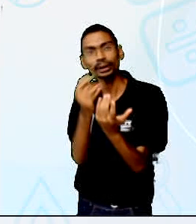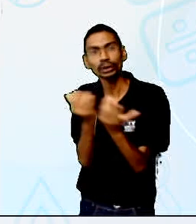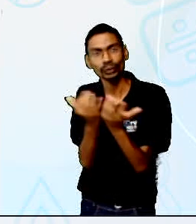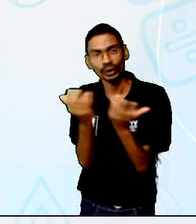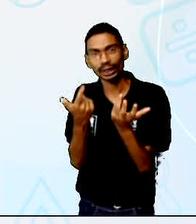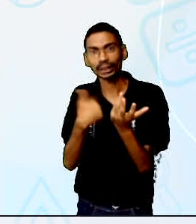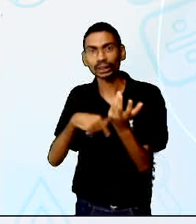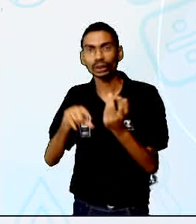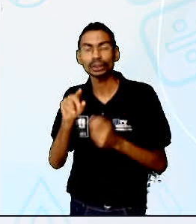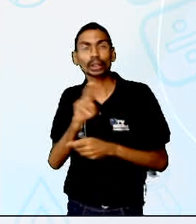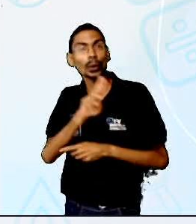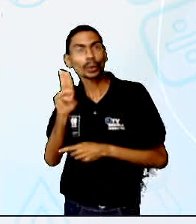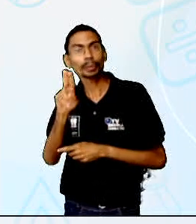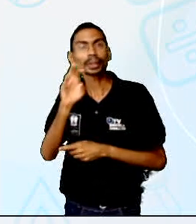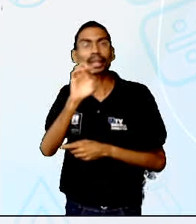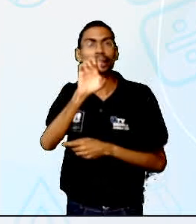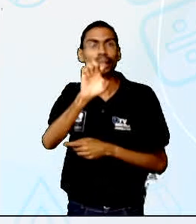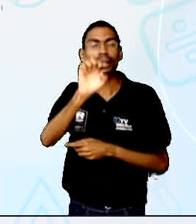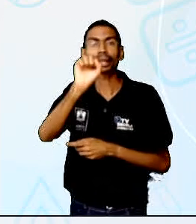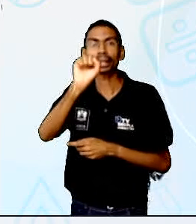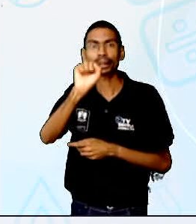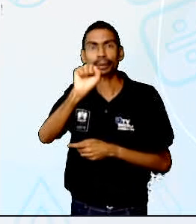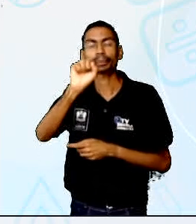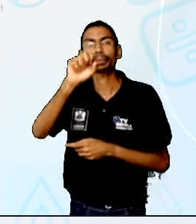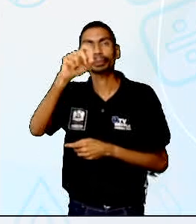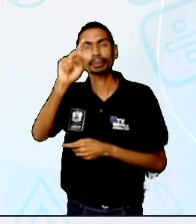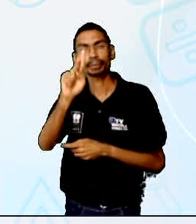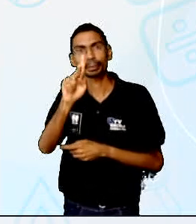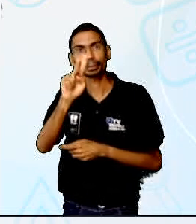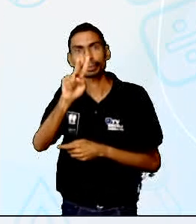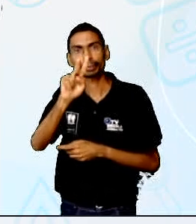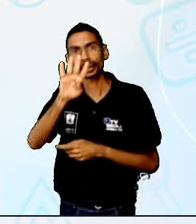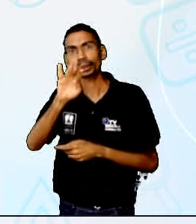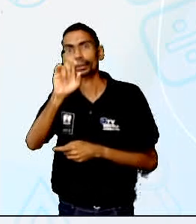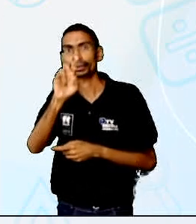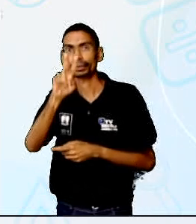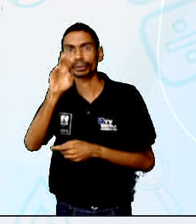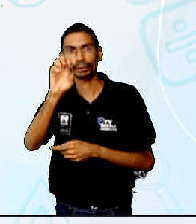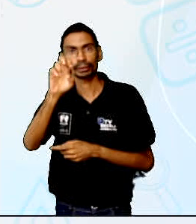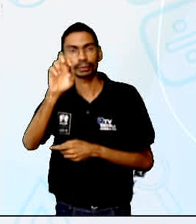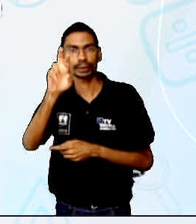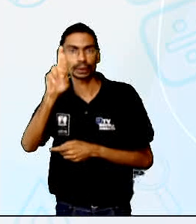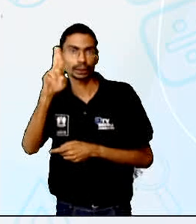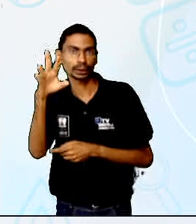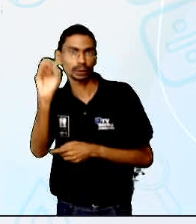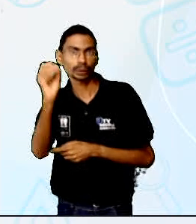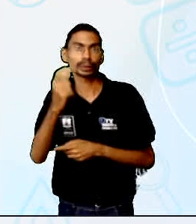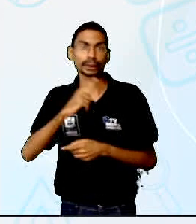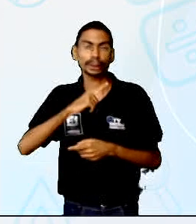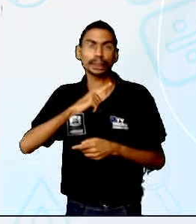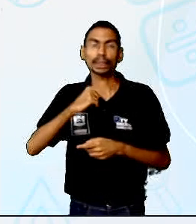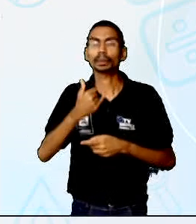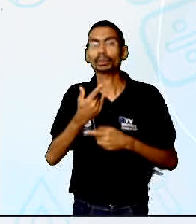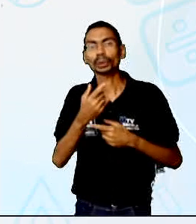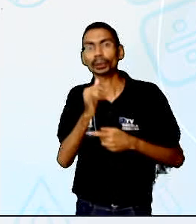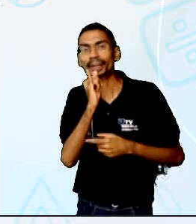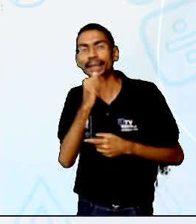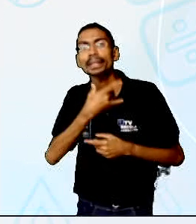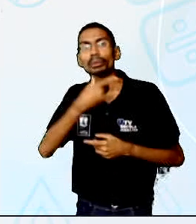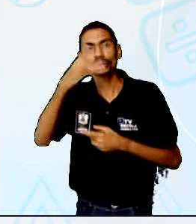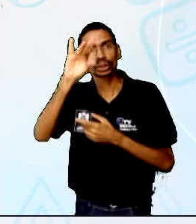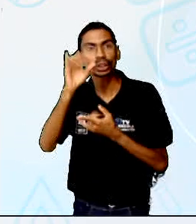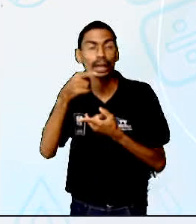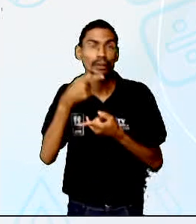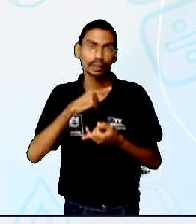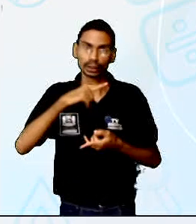o exemplo aí da girafa, é um animal herbívoro. Temos também os animais